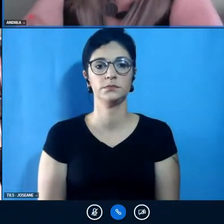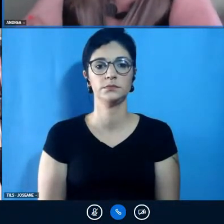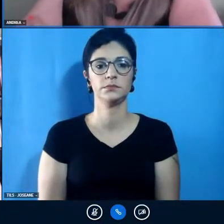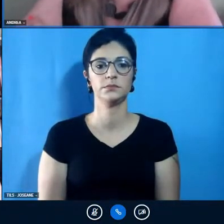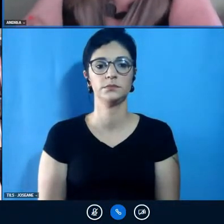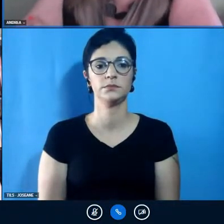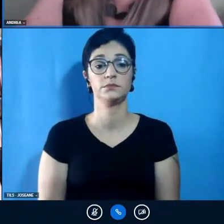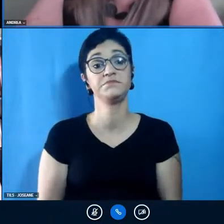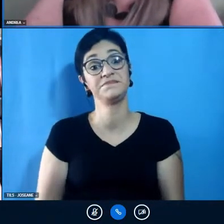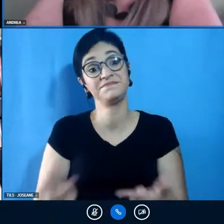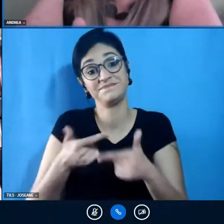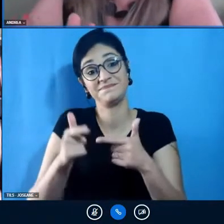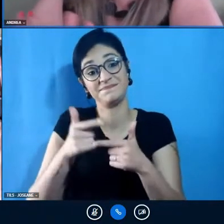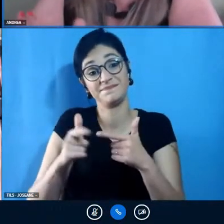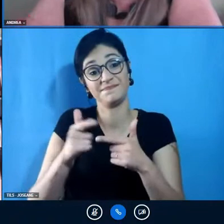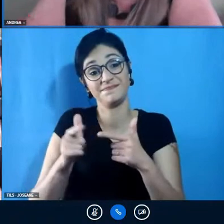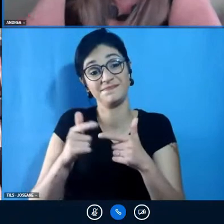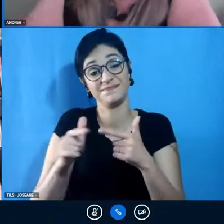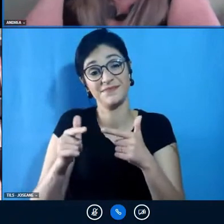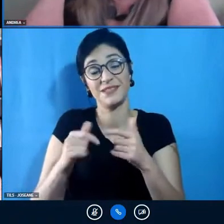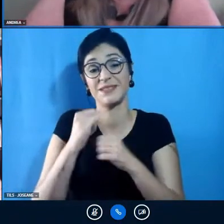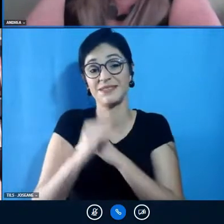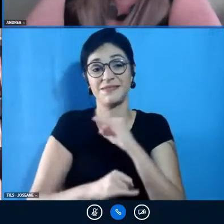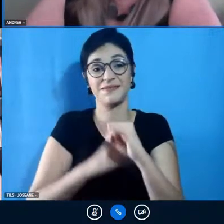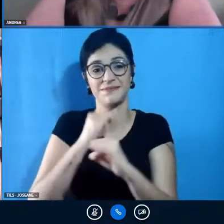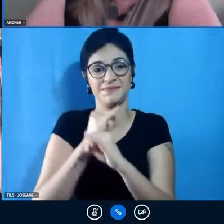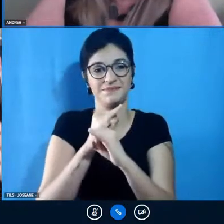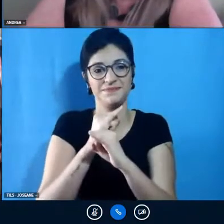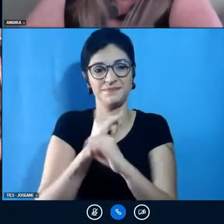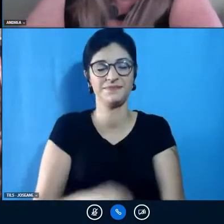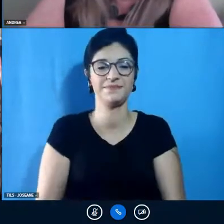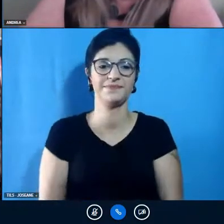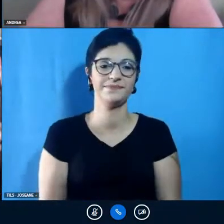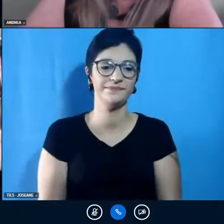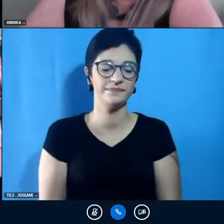Problemas da conexão. A gente tem que...